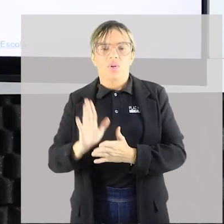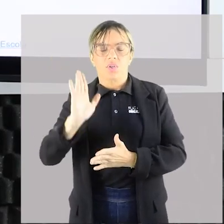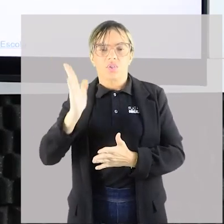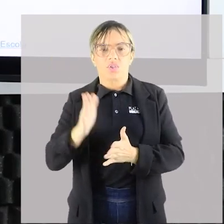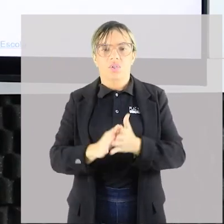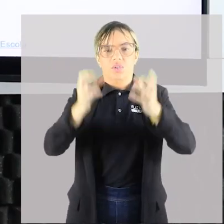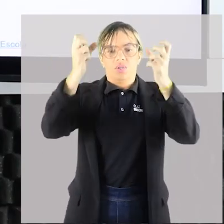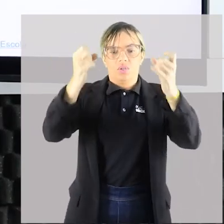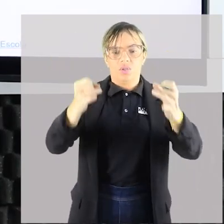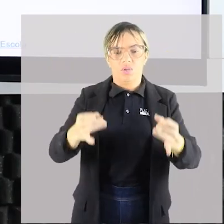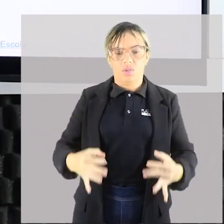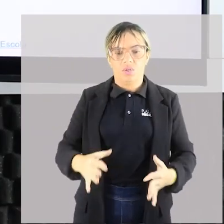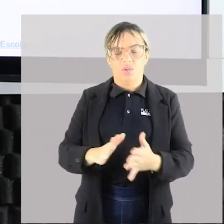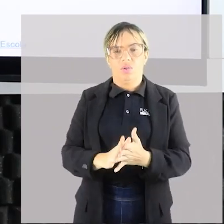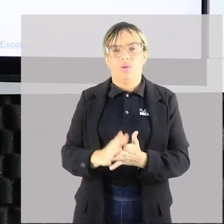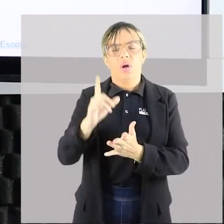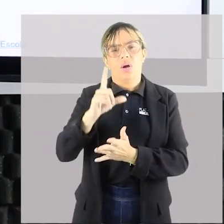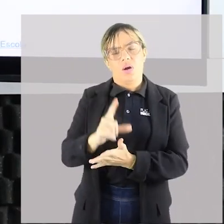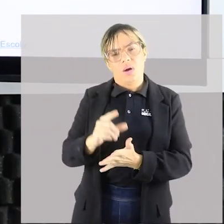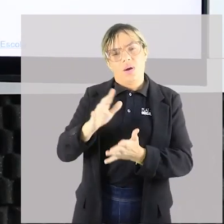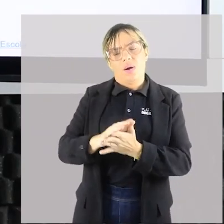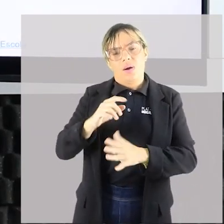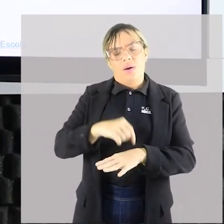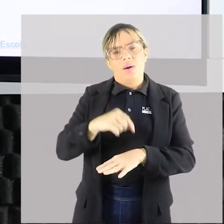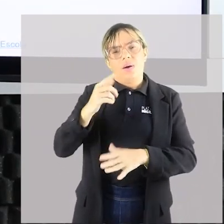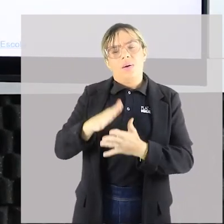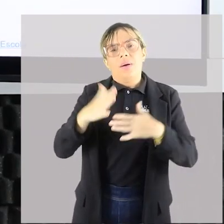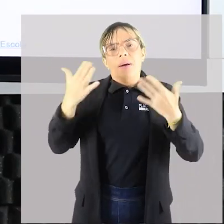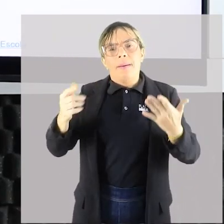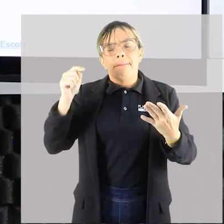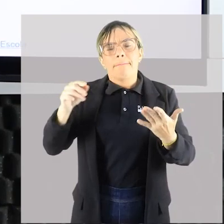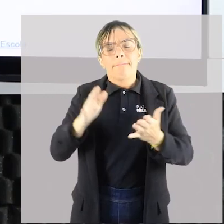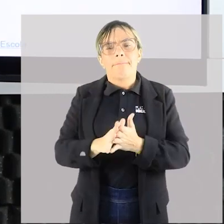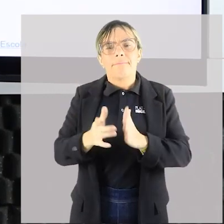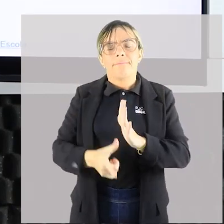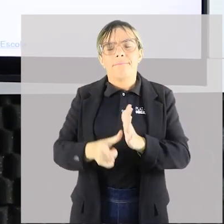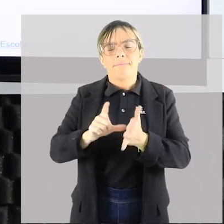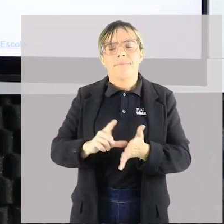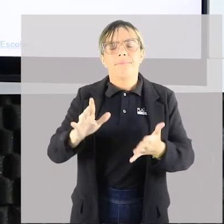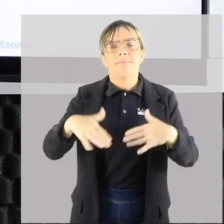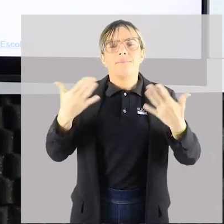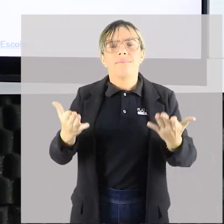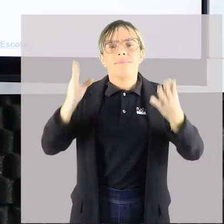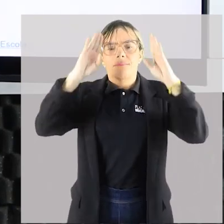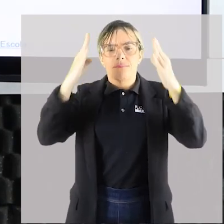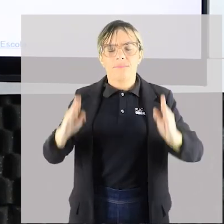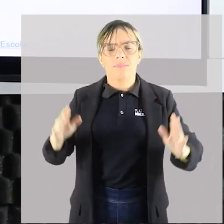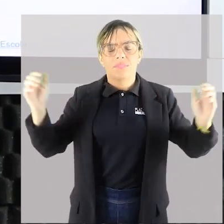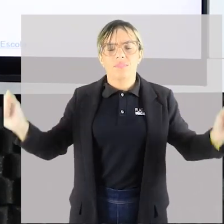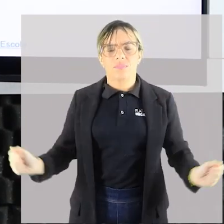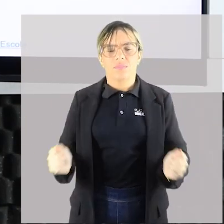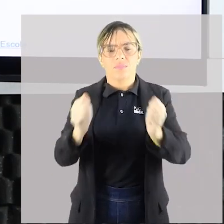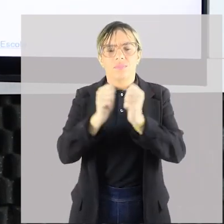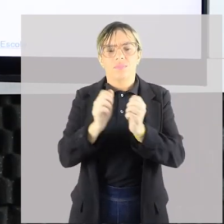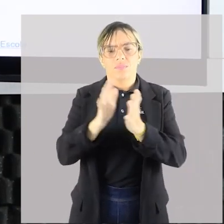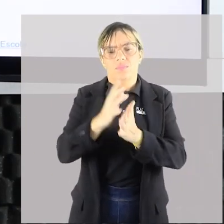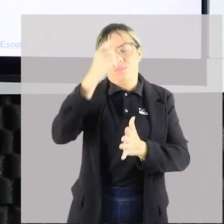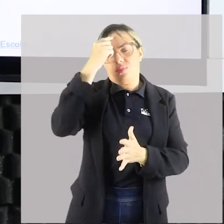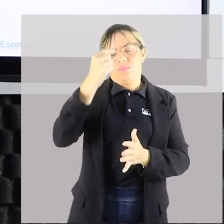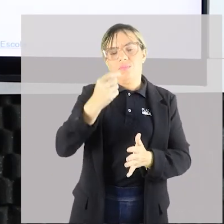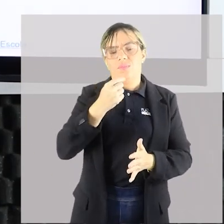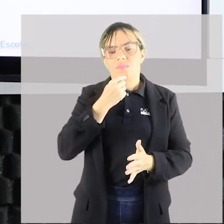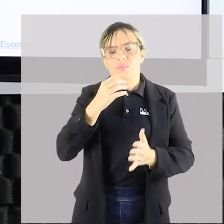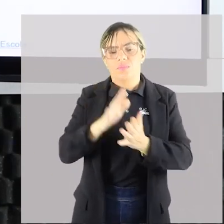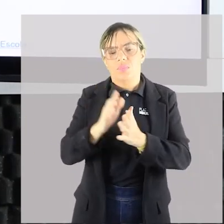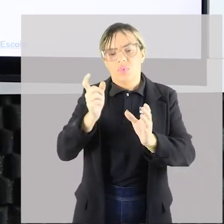falou, né, há pouco tempo aí, o que você vai, né, analisar comigo nessa imagem? O que